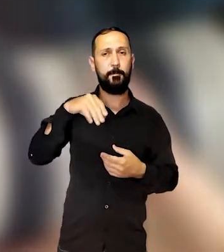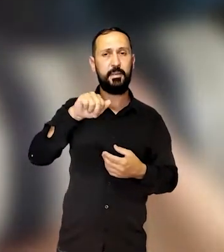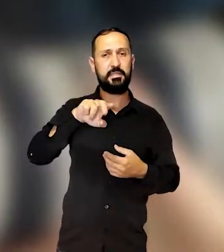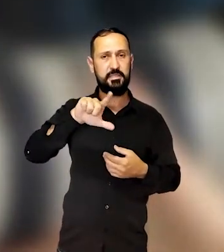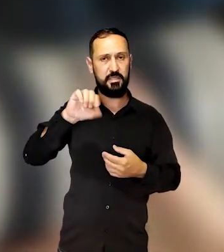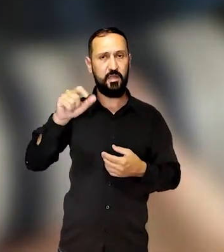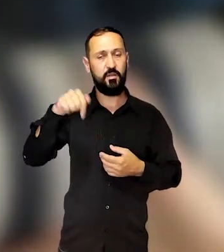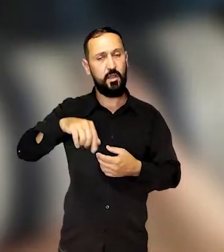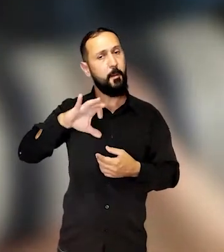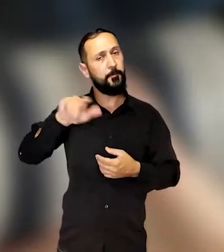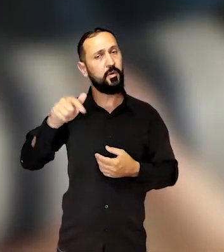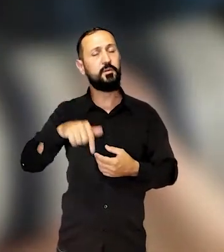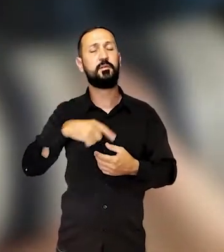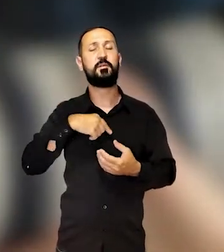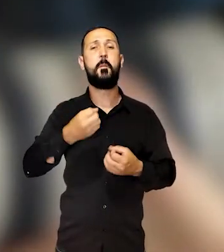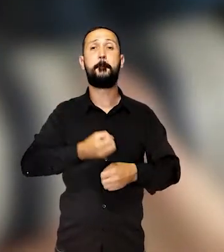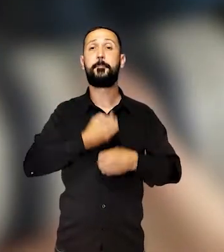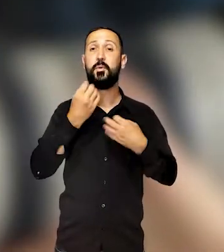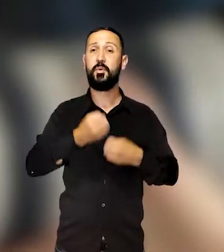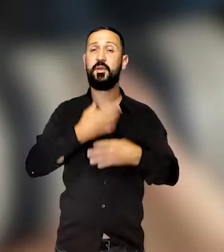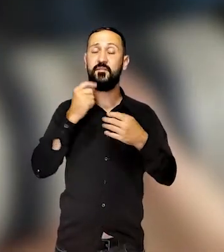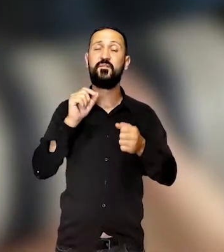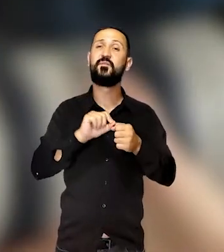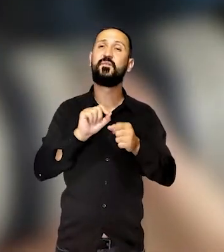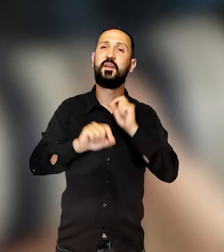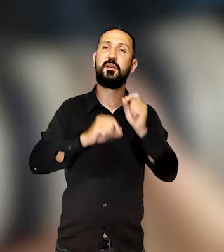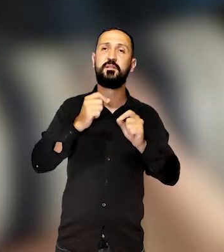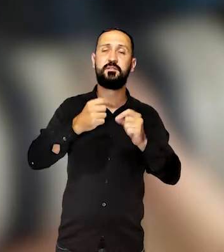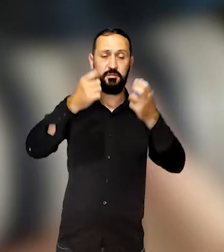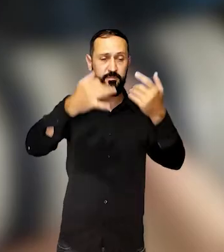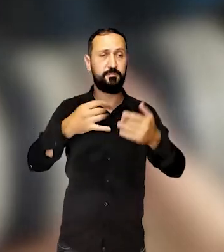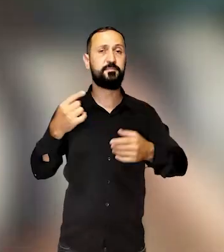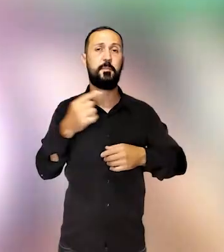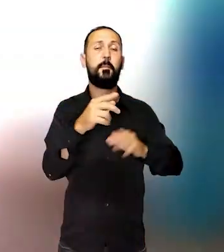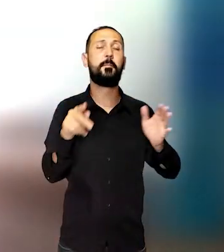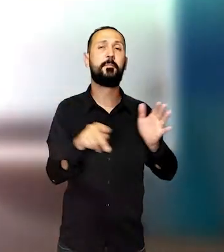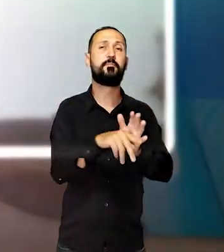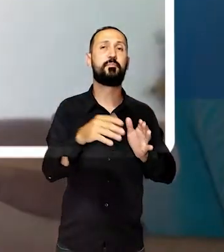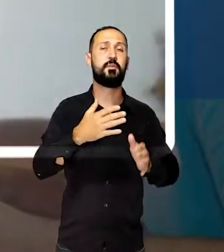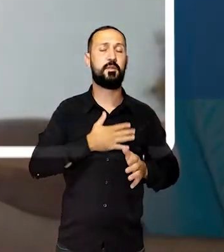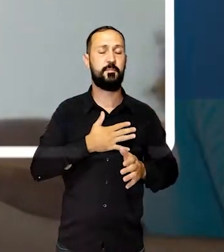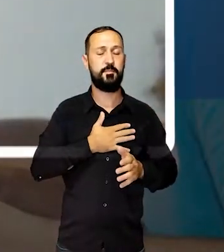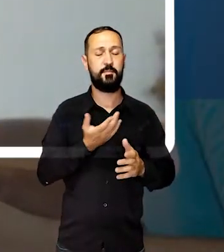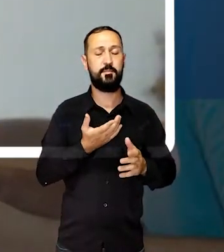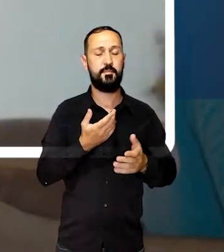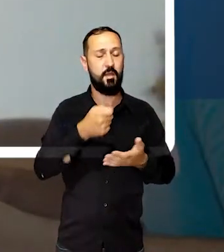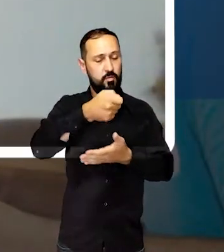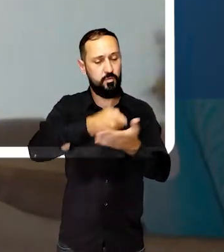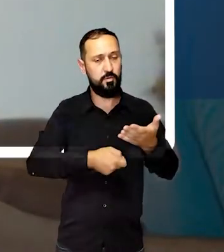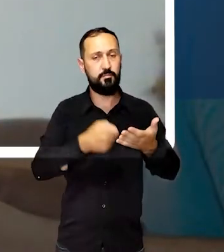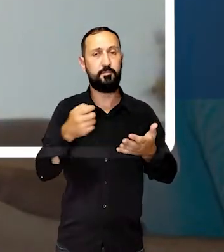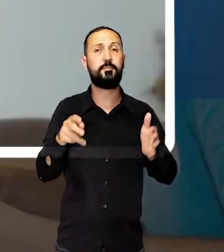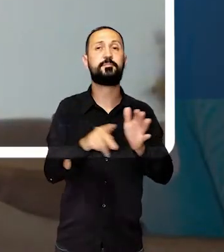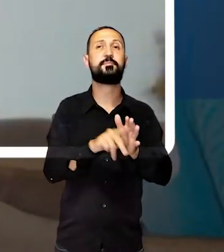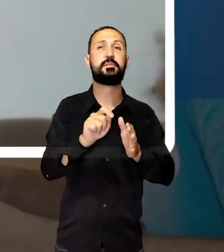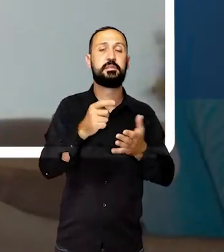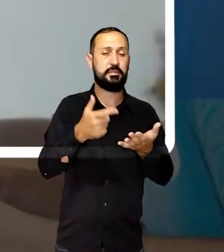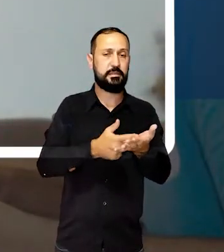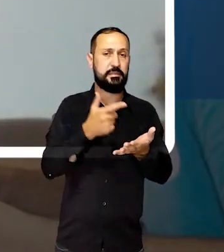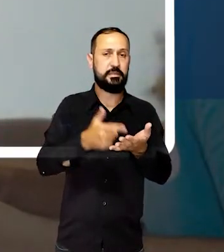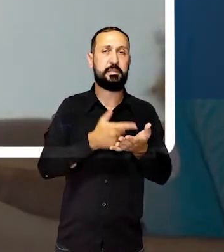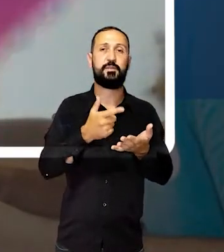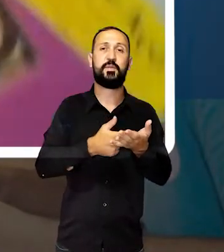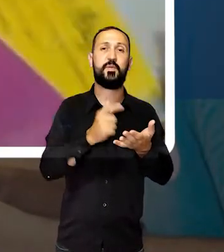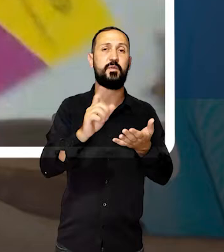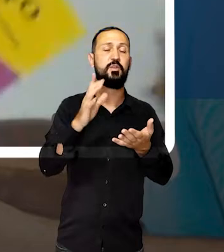aqui de Campo Grande, muitos poetas fizeram comentários críticos da minha obra nesse